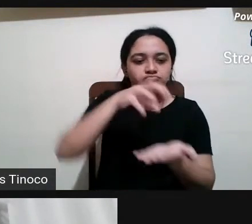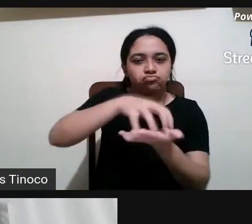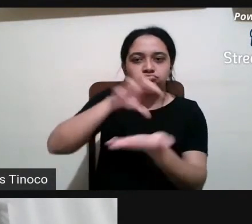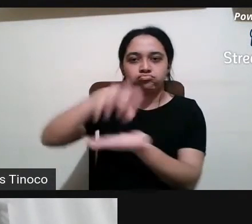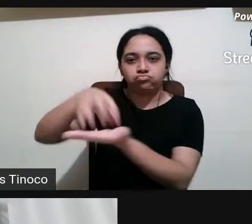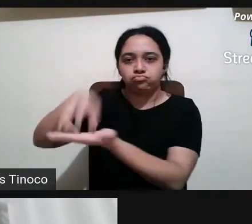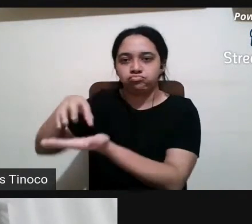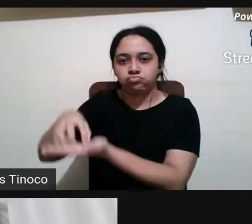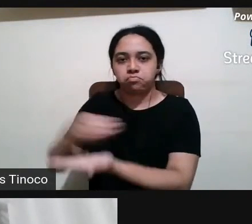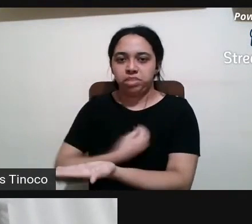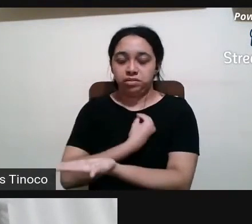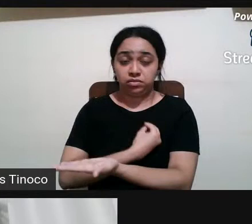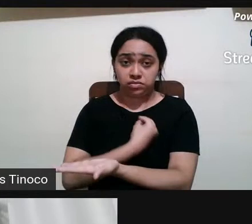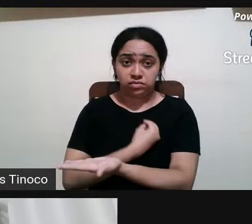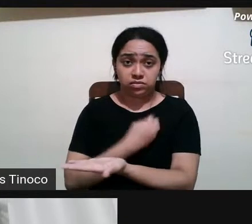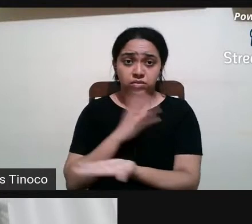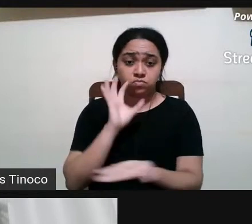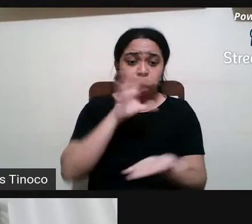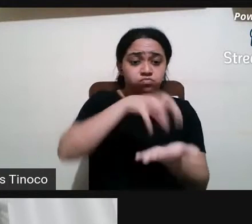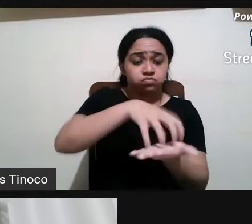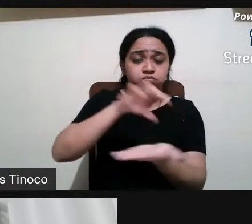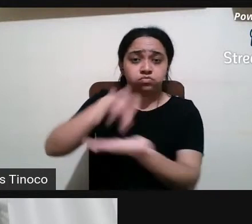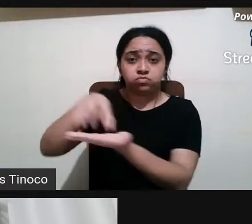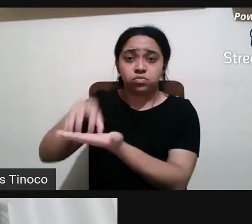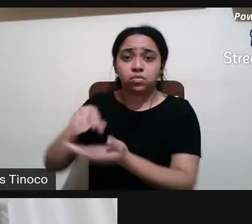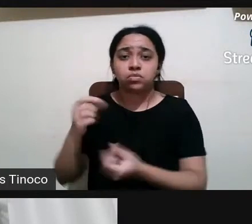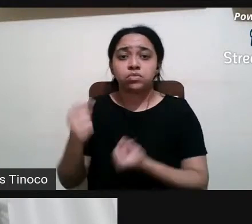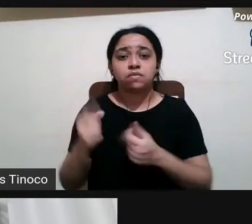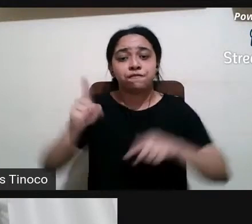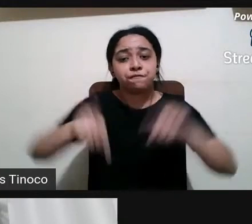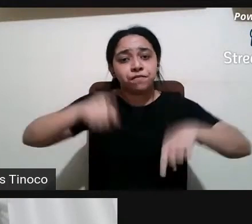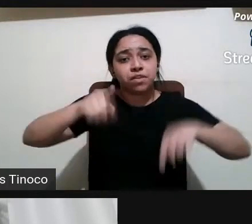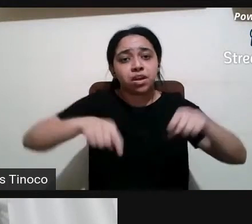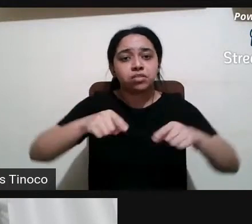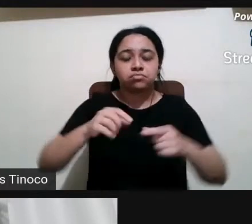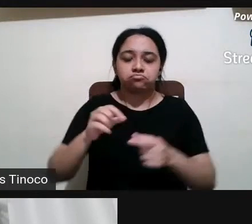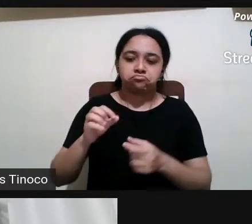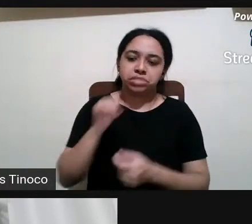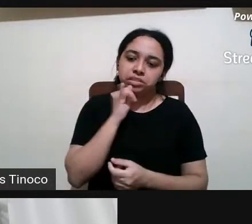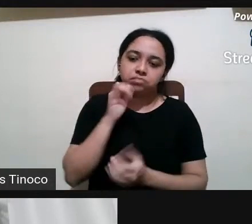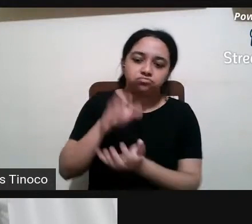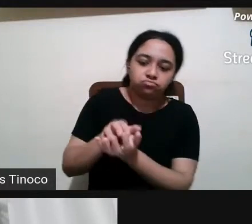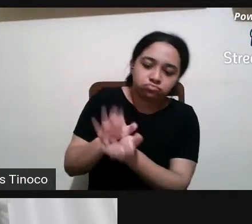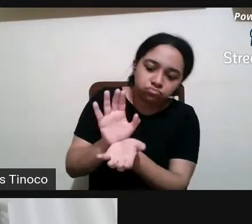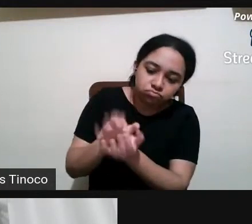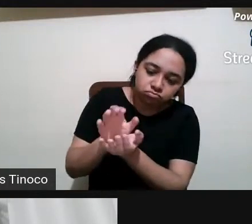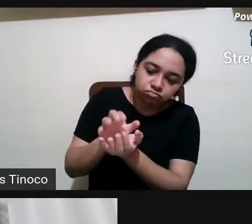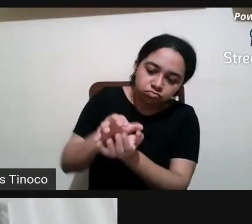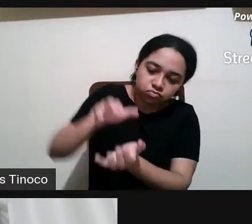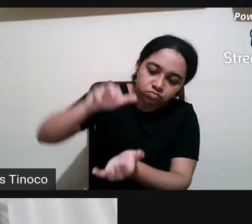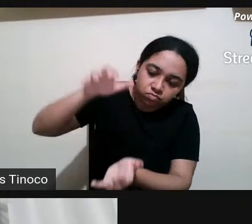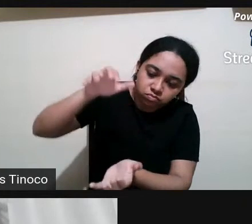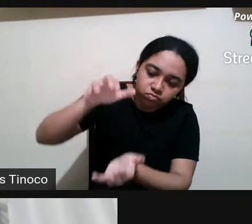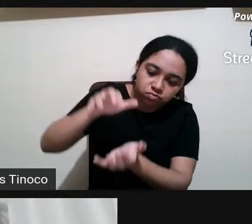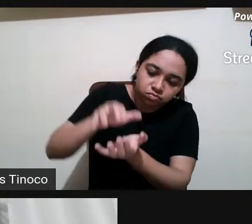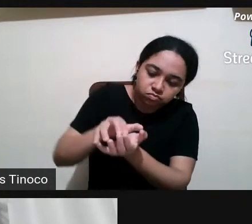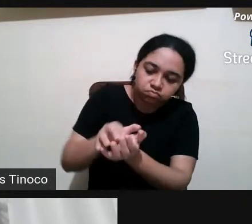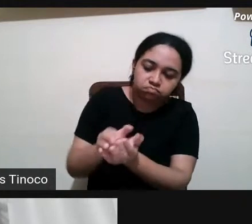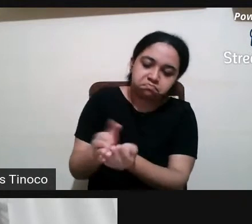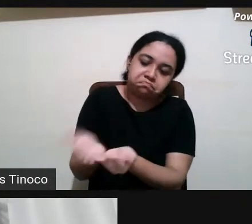né? E essas concentrações elas variam também com o tamanho desse molusco, né? E então moluscos